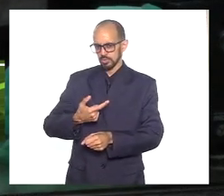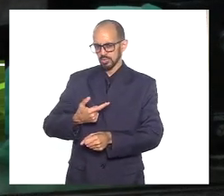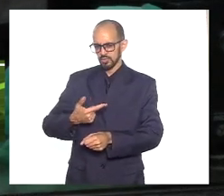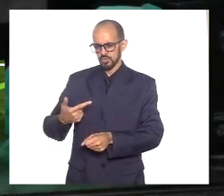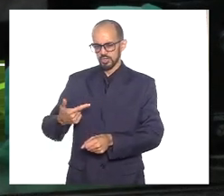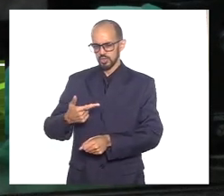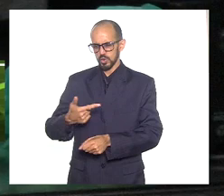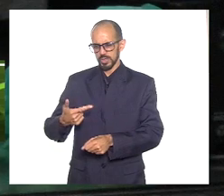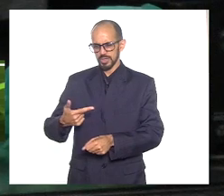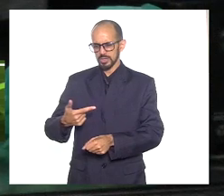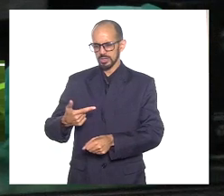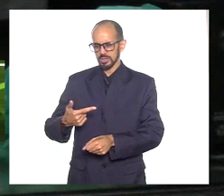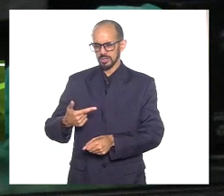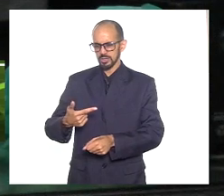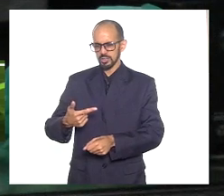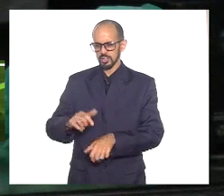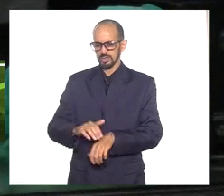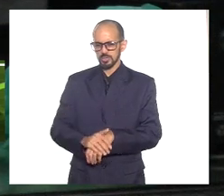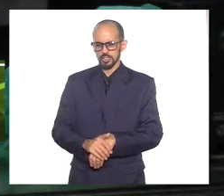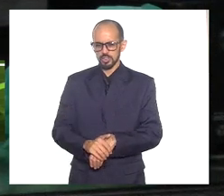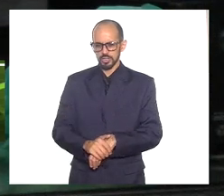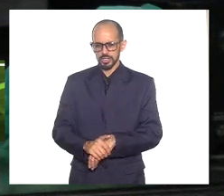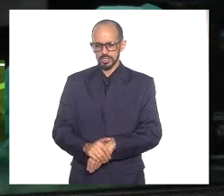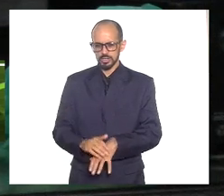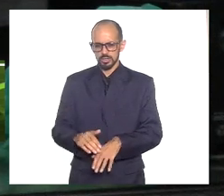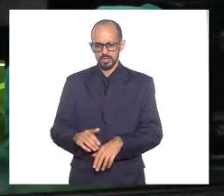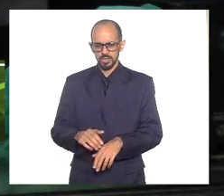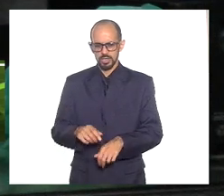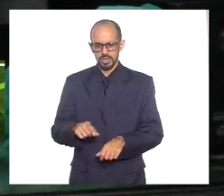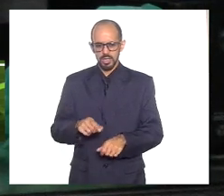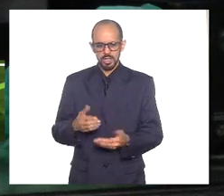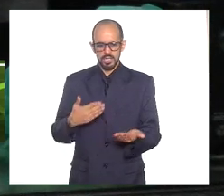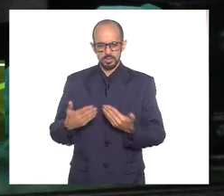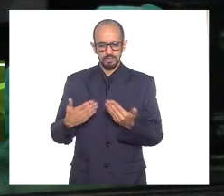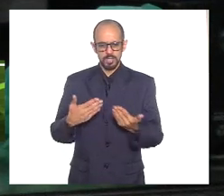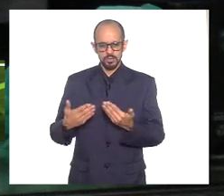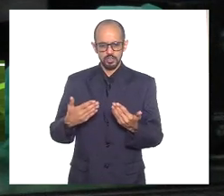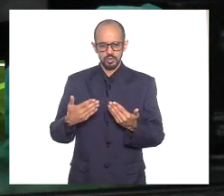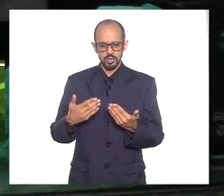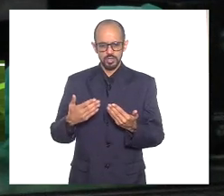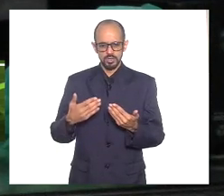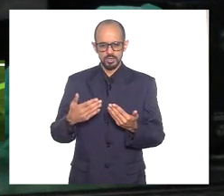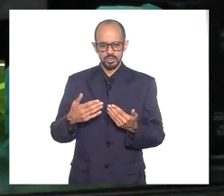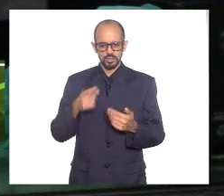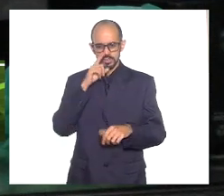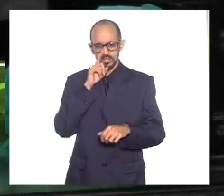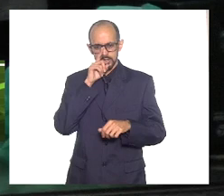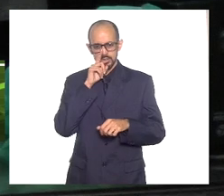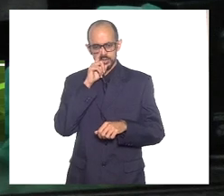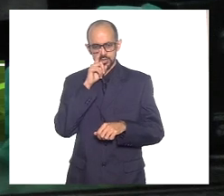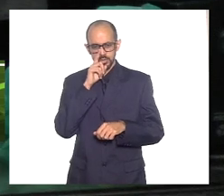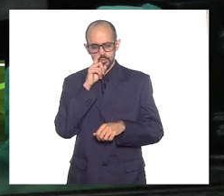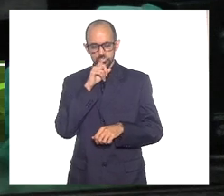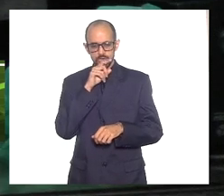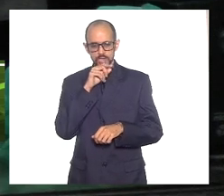as previsões de risco fiscal estavam na ordem de 28, 29 bilhões.